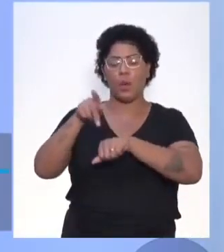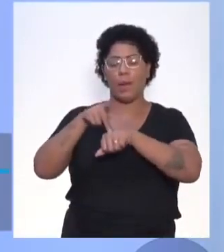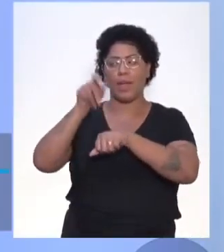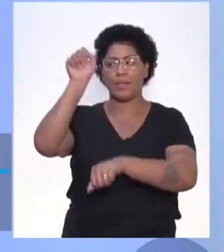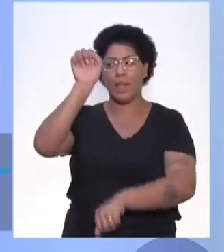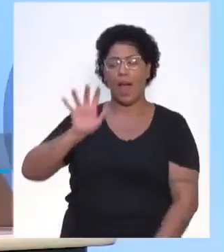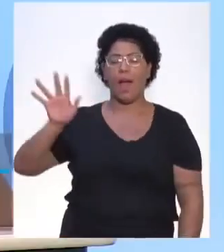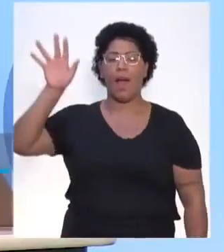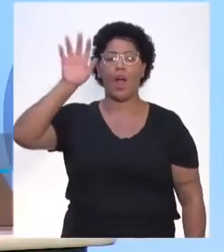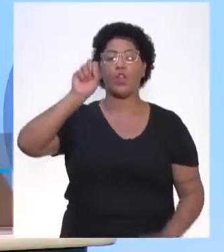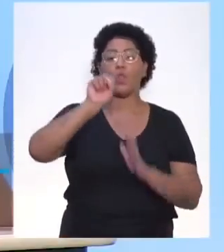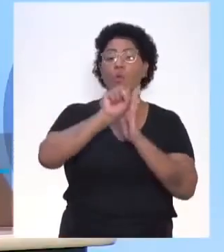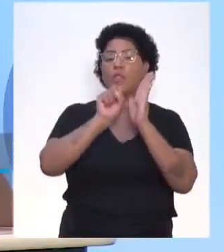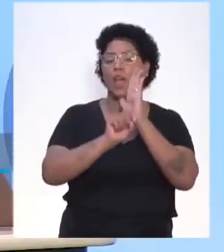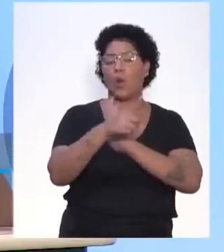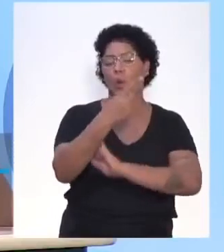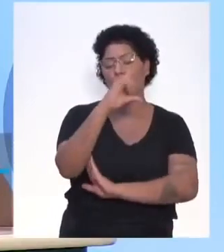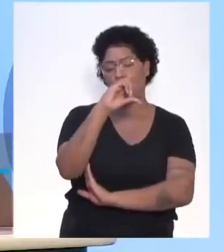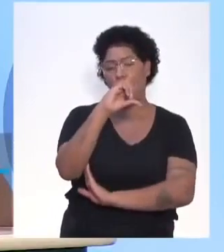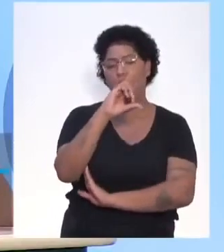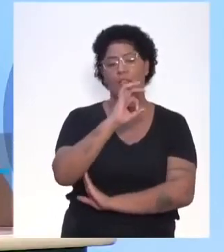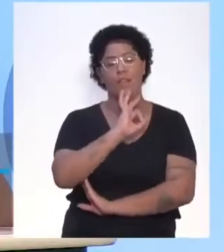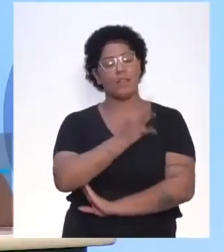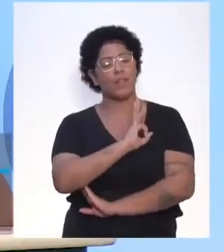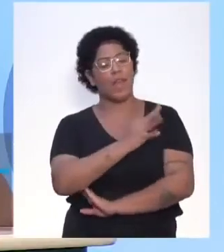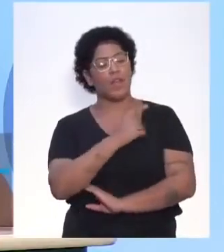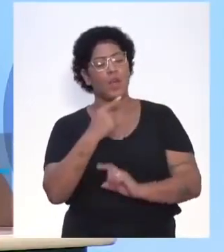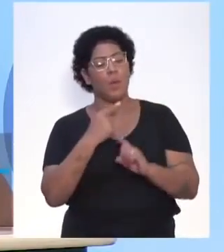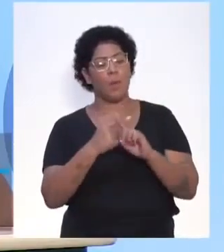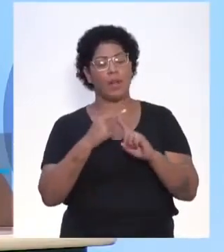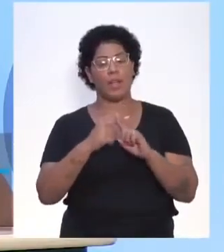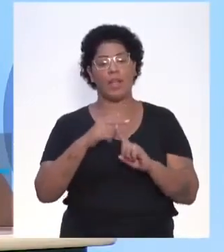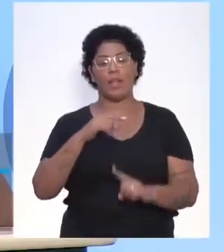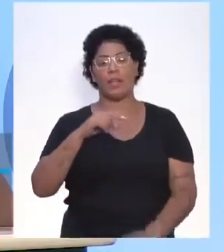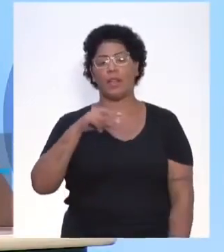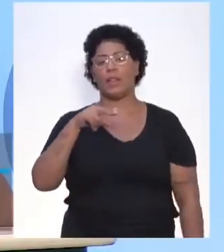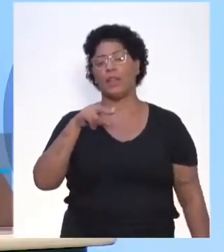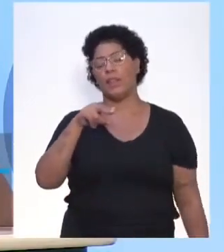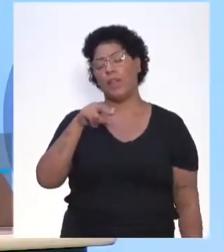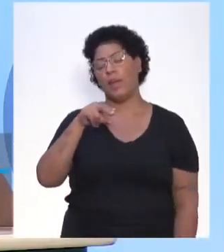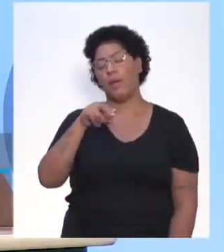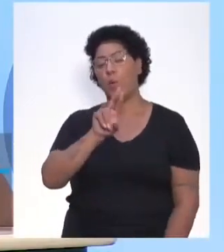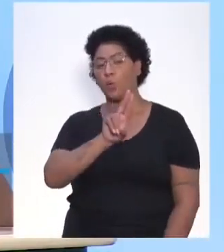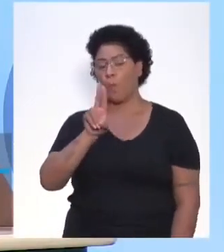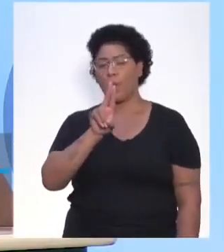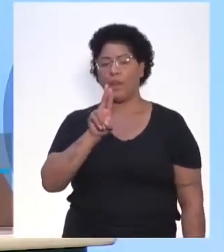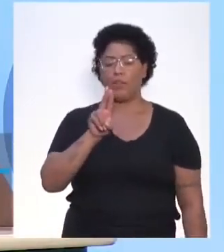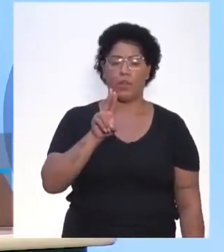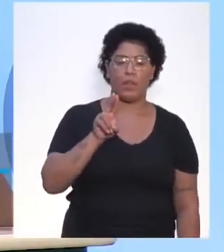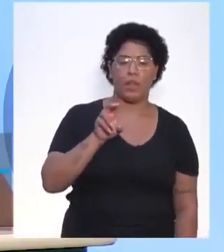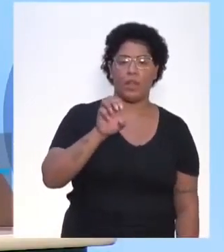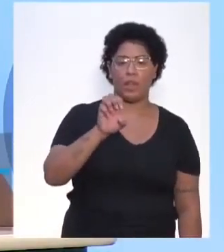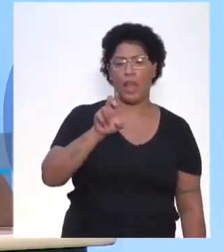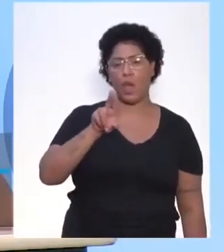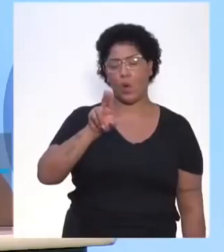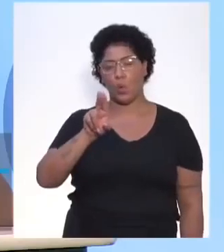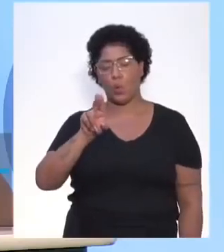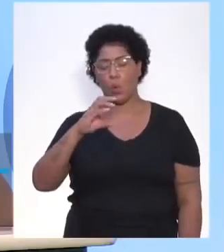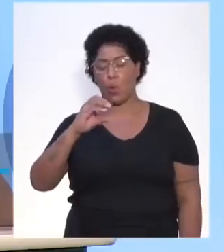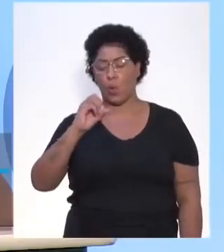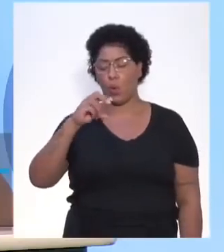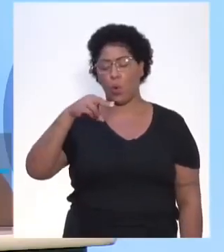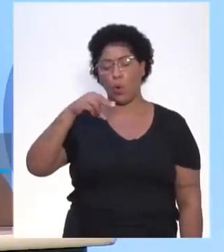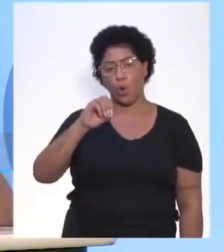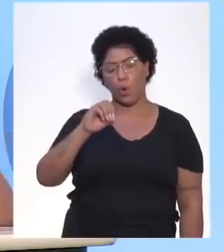XIX. Exatamente, por isso justamente o termo neocolonialismo, né? Então, pessoal, só para a gente retomar ali a